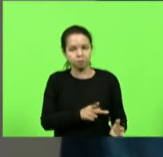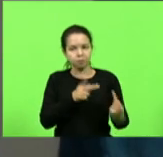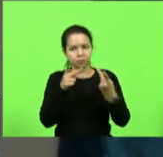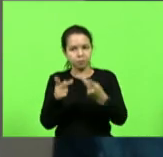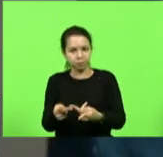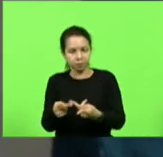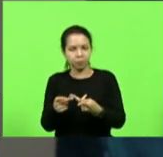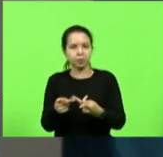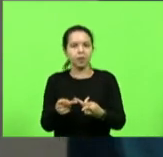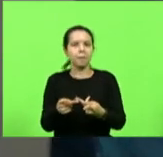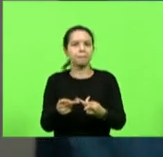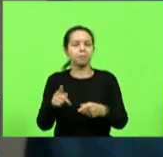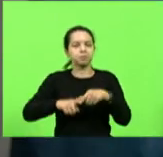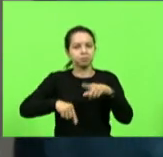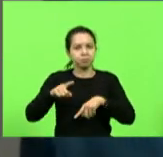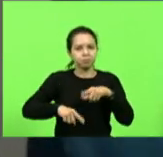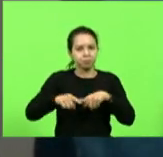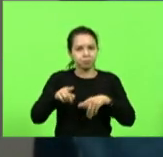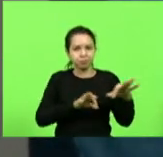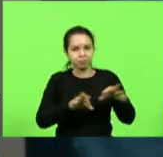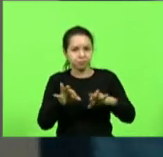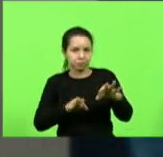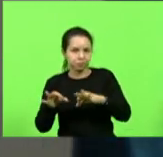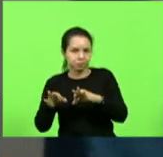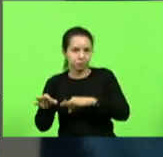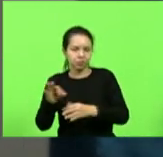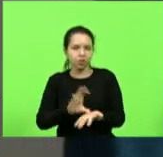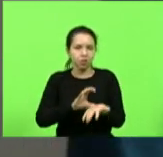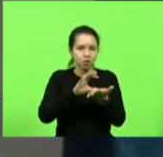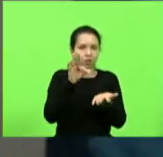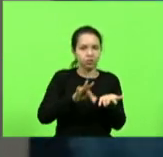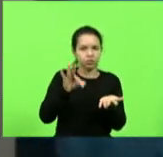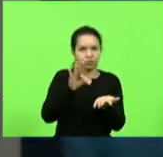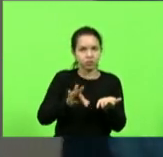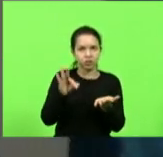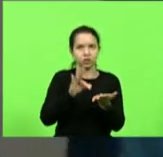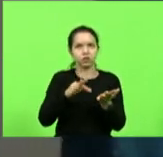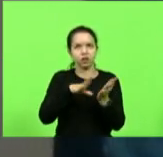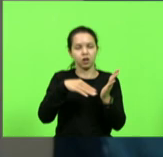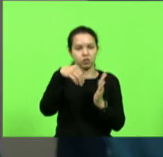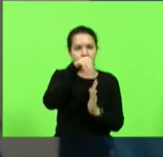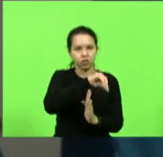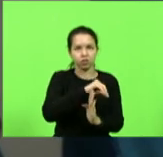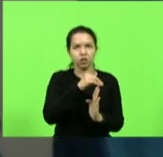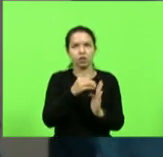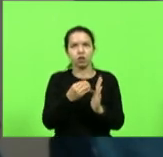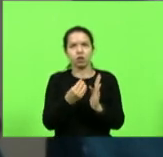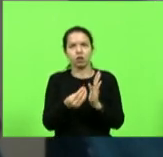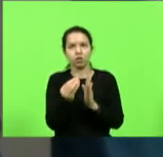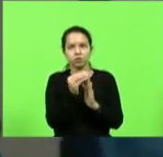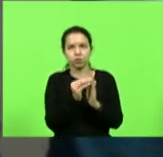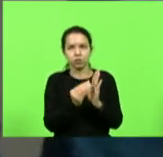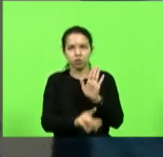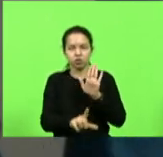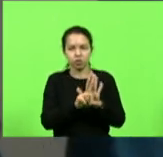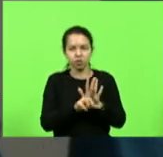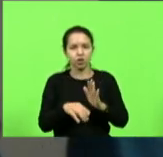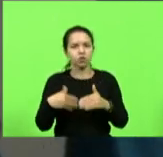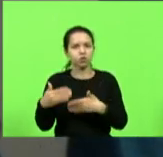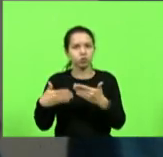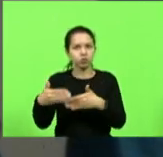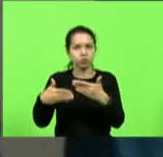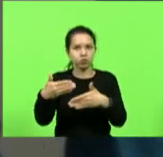materiais elaborados, tanto pelos conselhos federais, enfim, né, as cartilhas de referência, as minutas de lei, tudo que já foi construído nessa